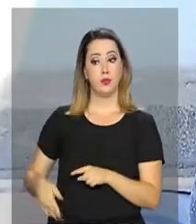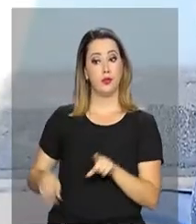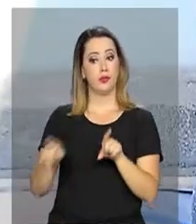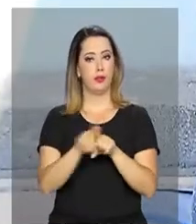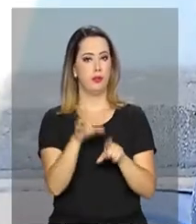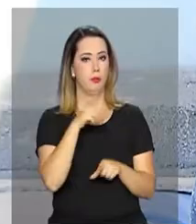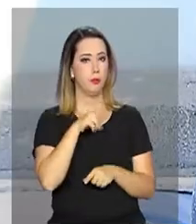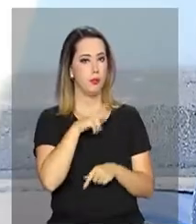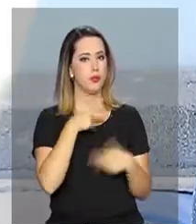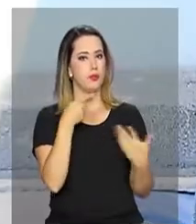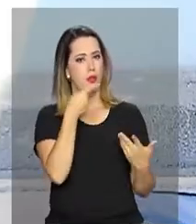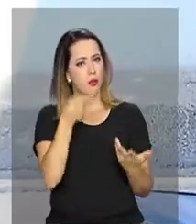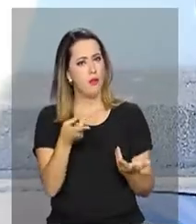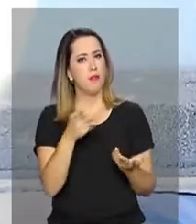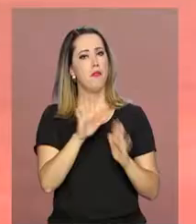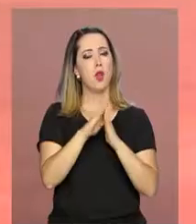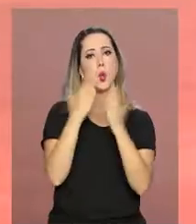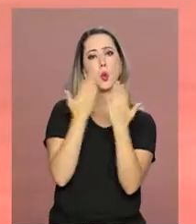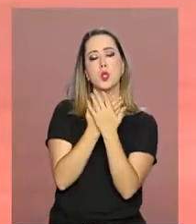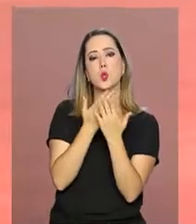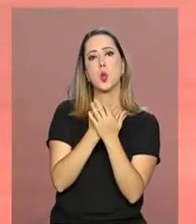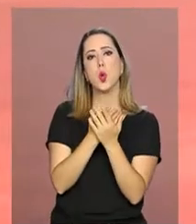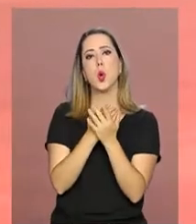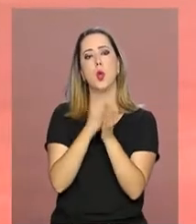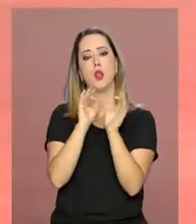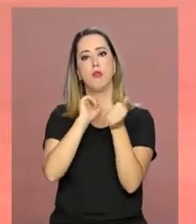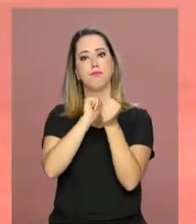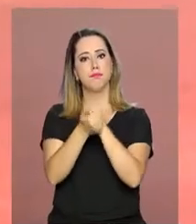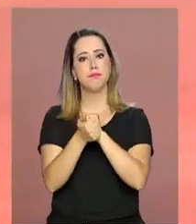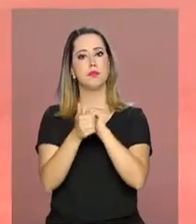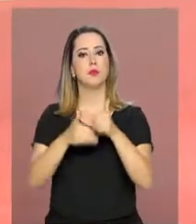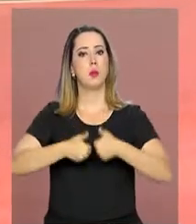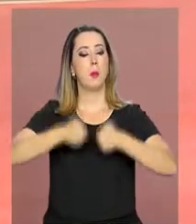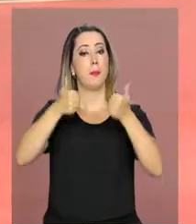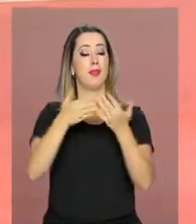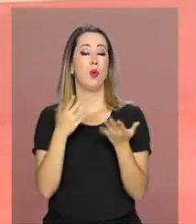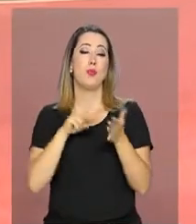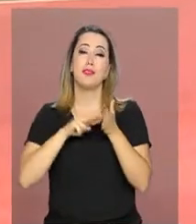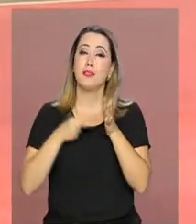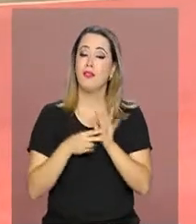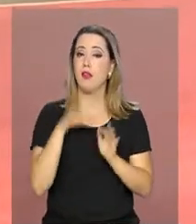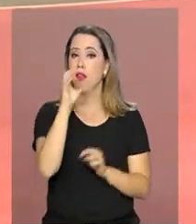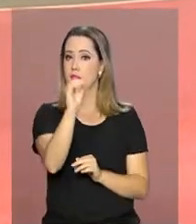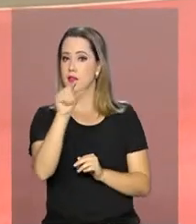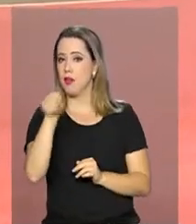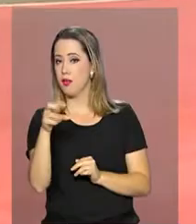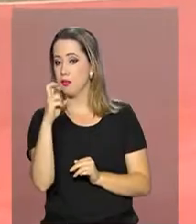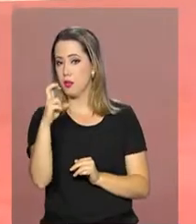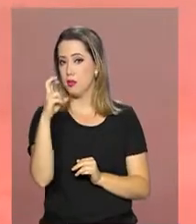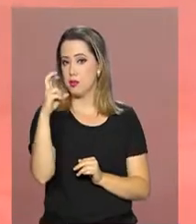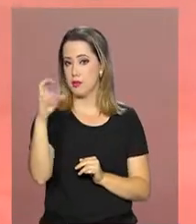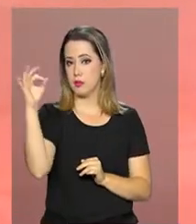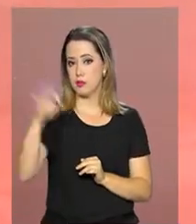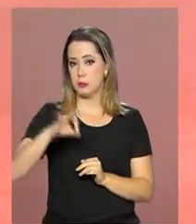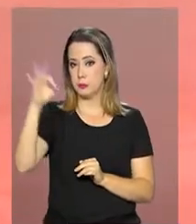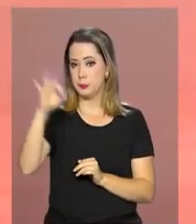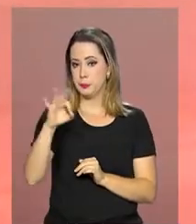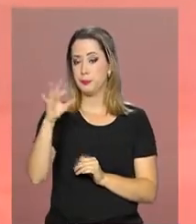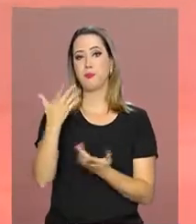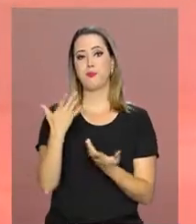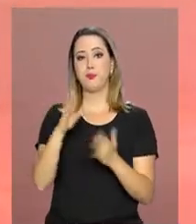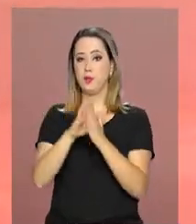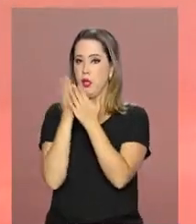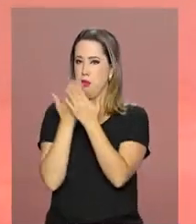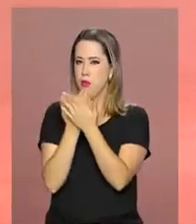criou o conceito de escola ativa a conclusão é que 0,55 por cento das